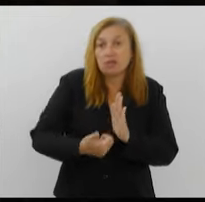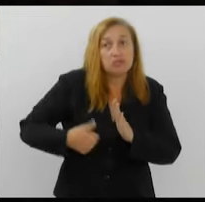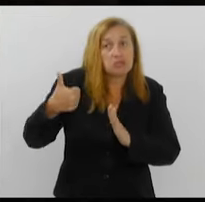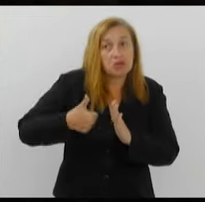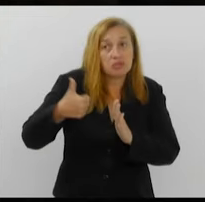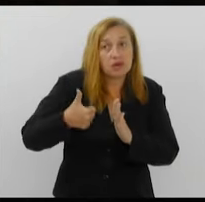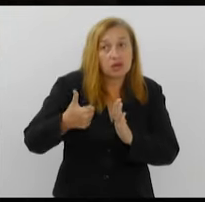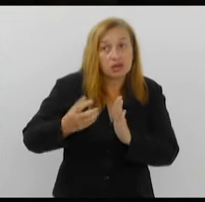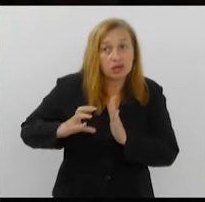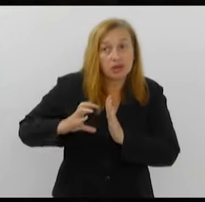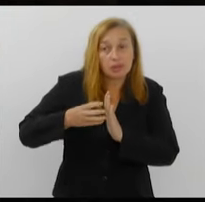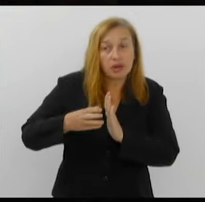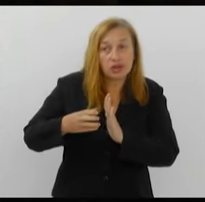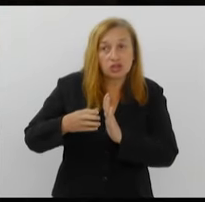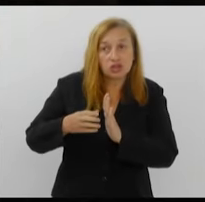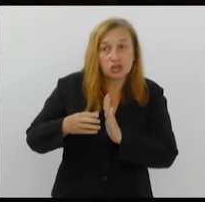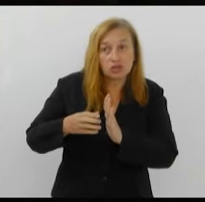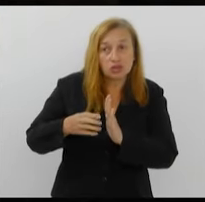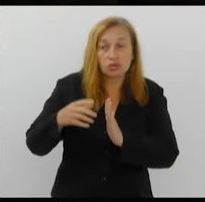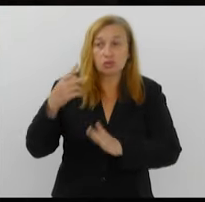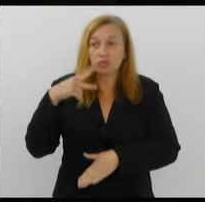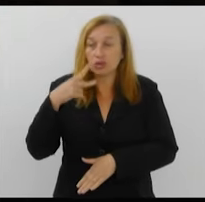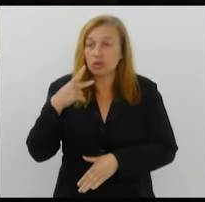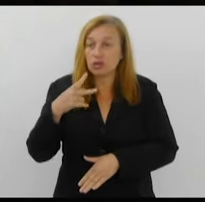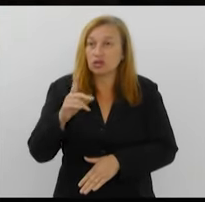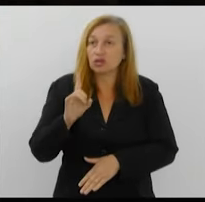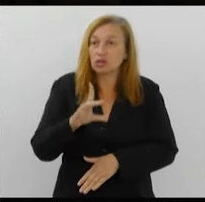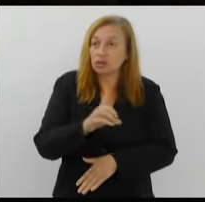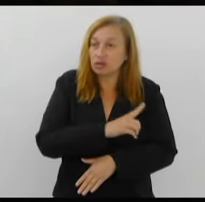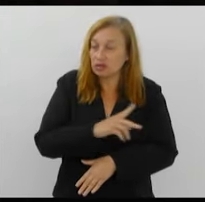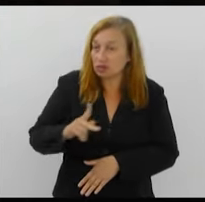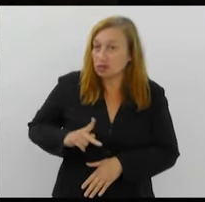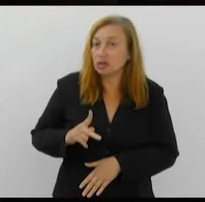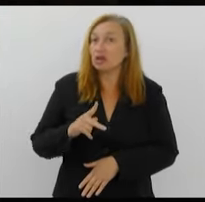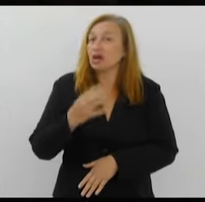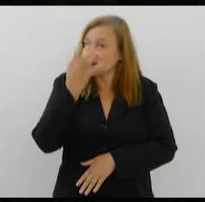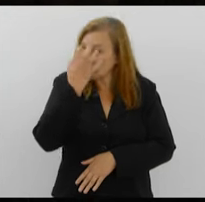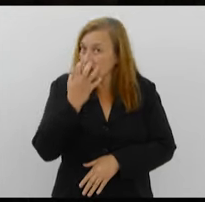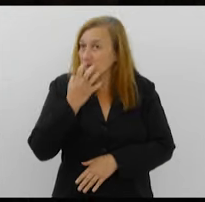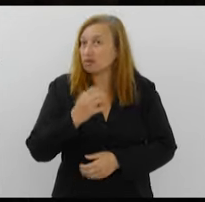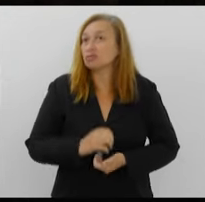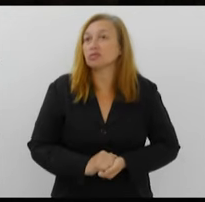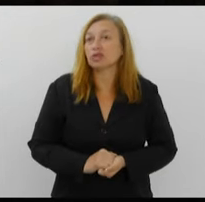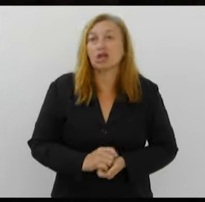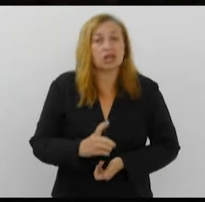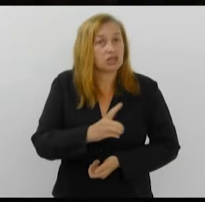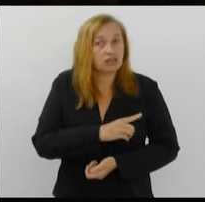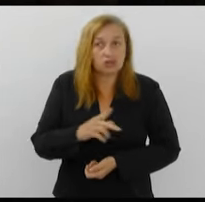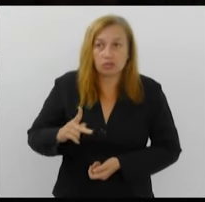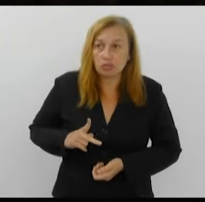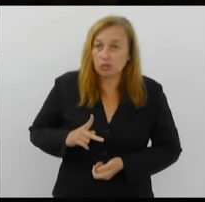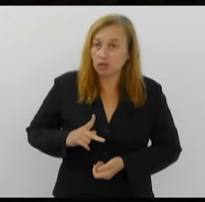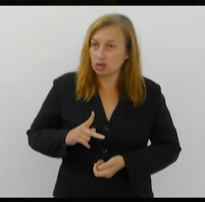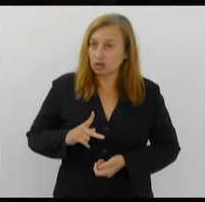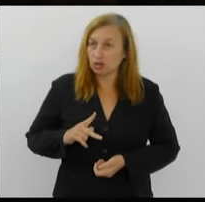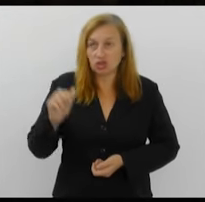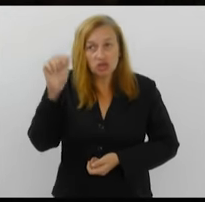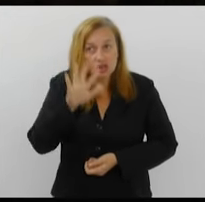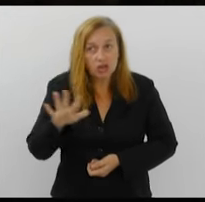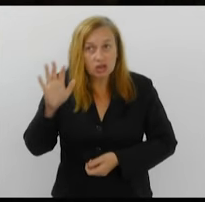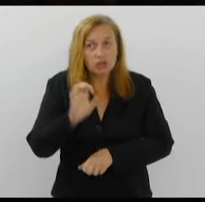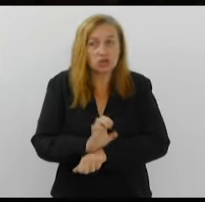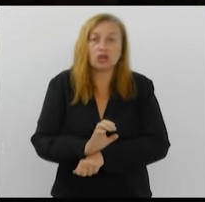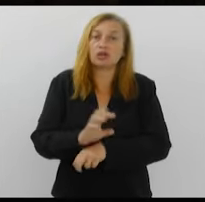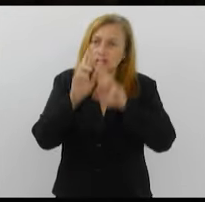do partido político, e só na sequência da Defensoria Pública, é algo muito grave. A defensora não é a Defensora-Geral do Estado, com